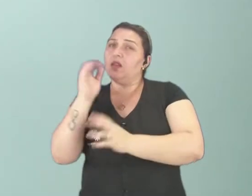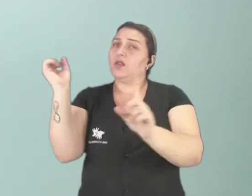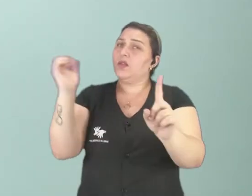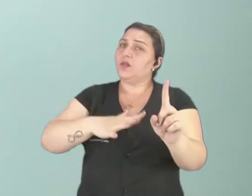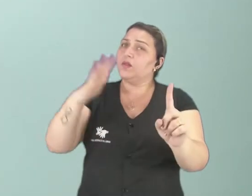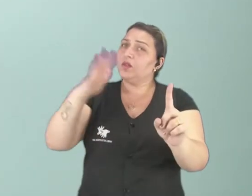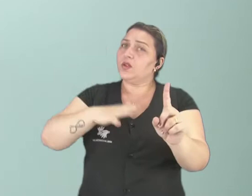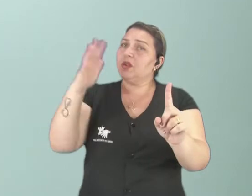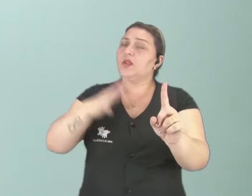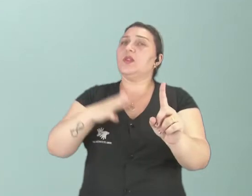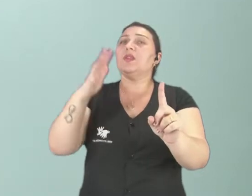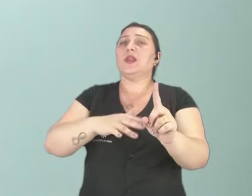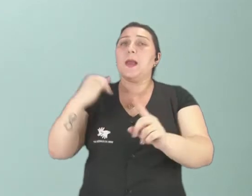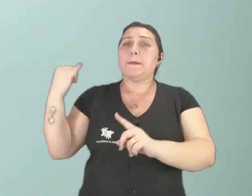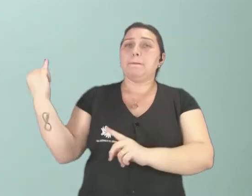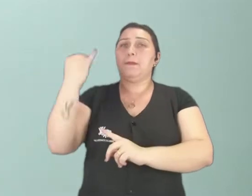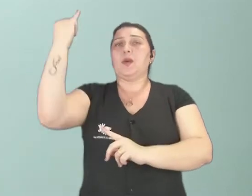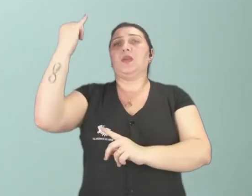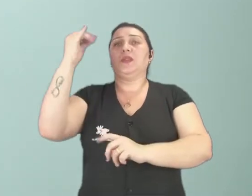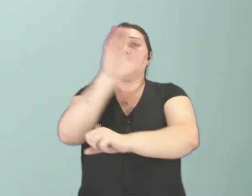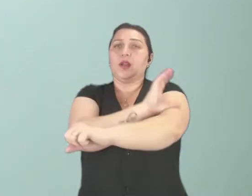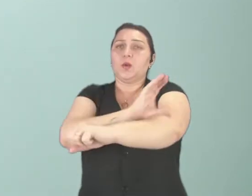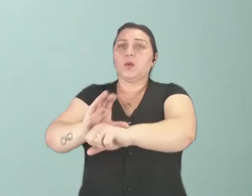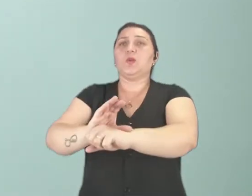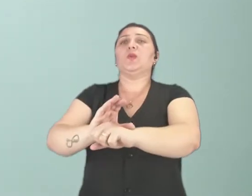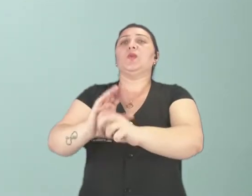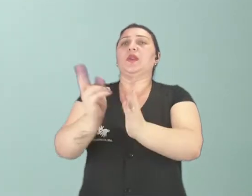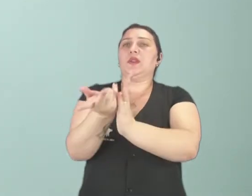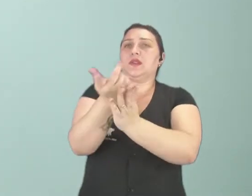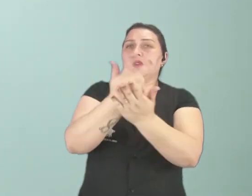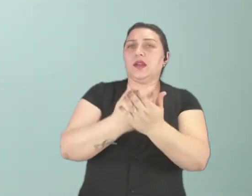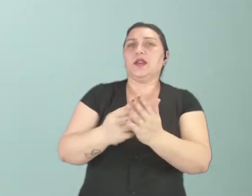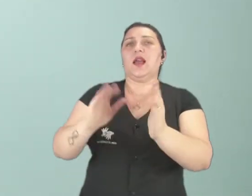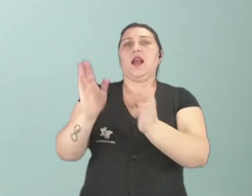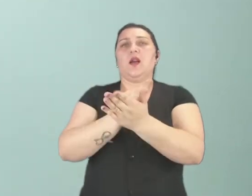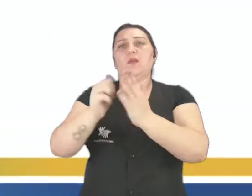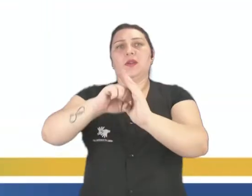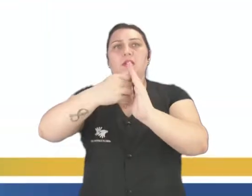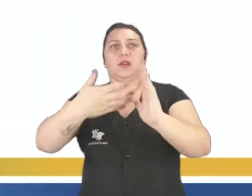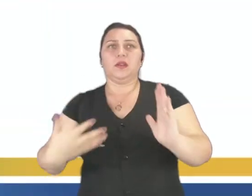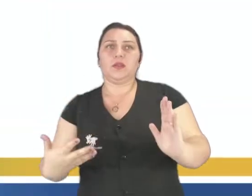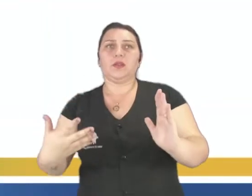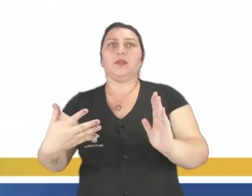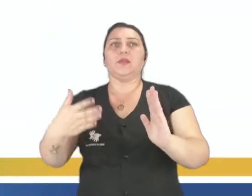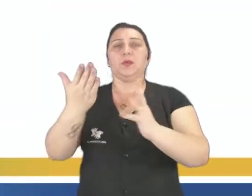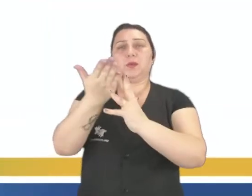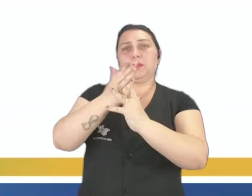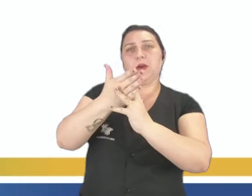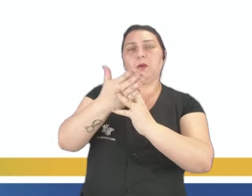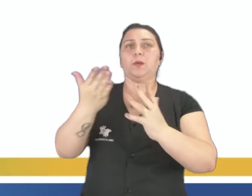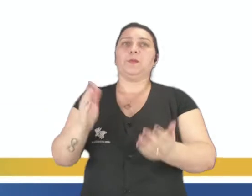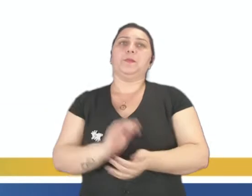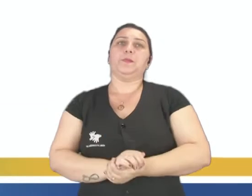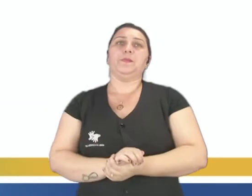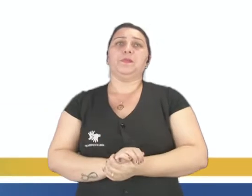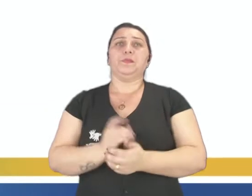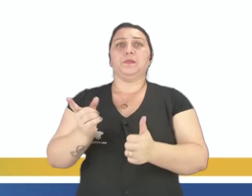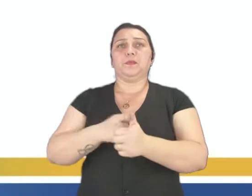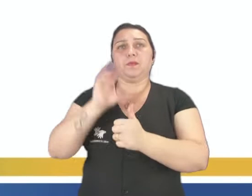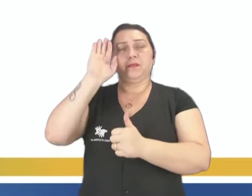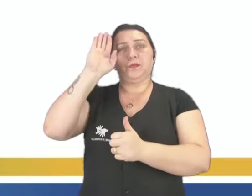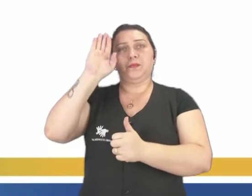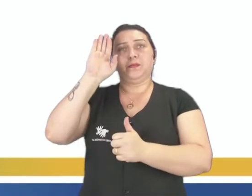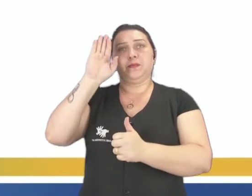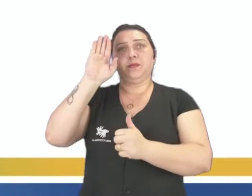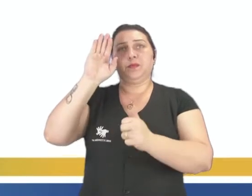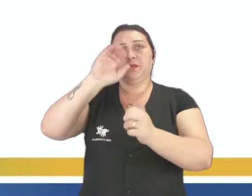e abranger o quê? Aspectos importantes da cultura e das artes. Tá? Vamos ver algumas características do Barroco. As principais